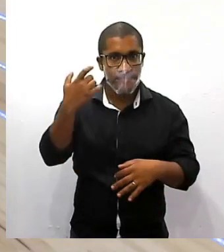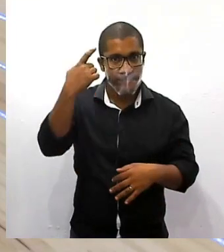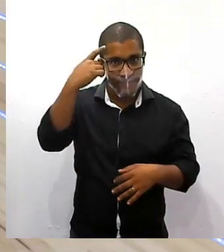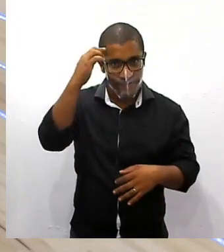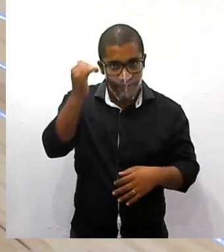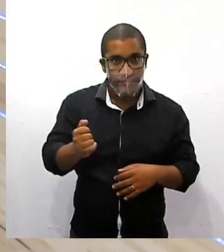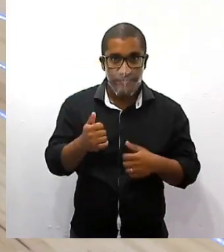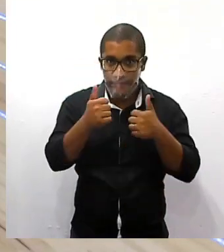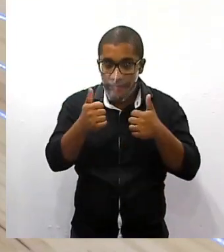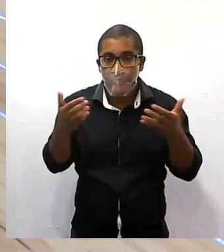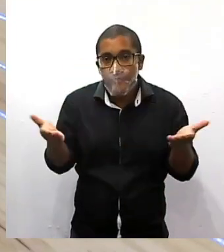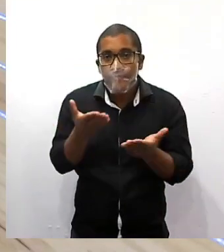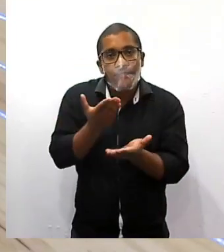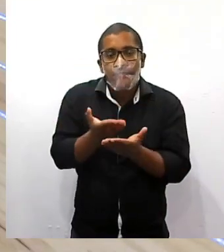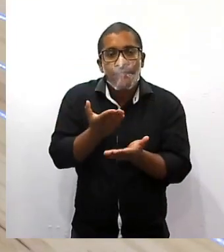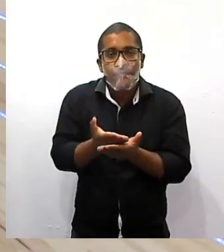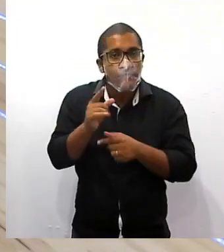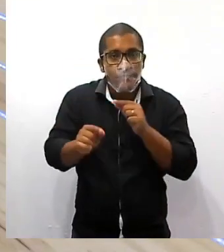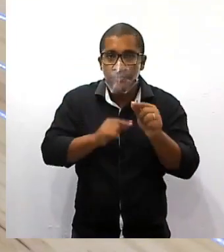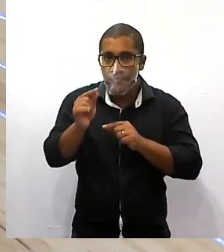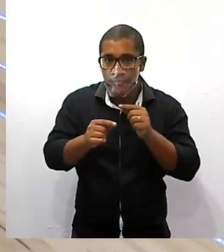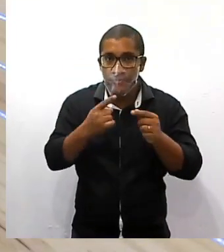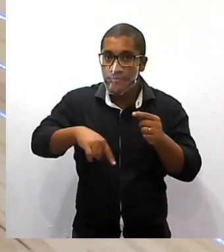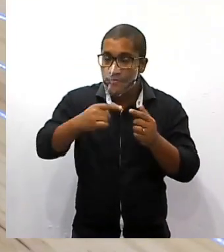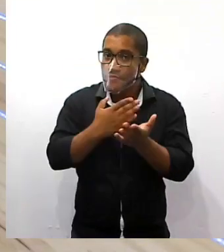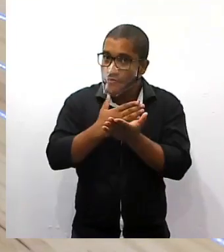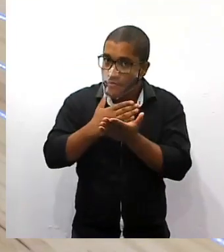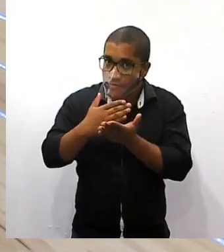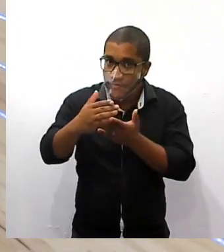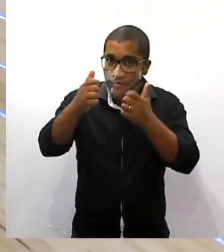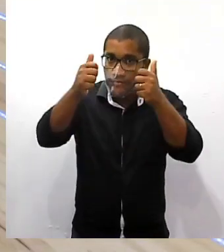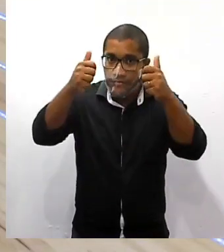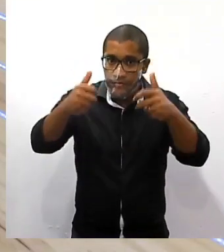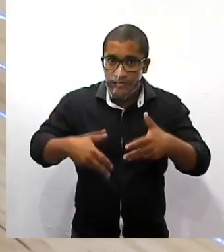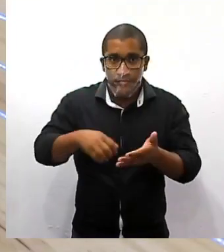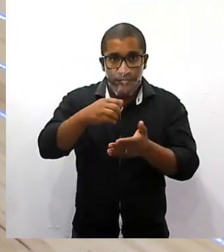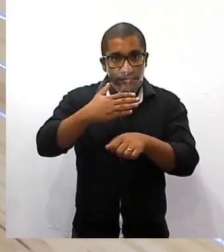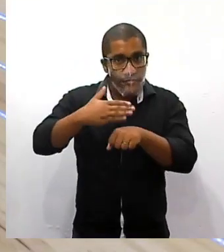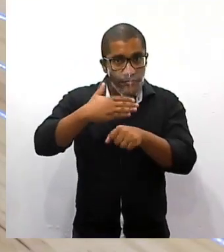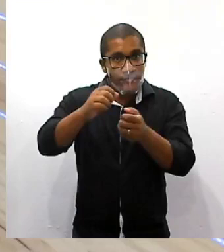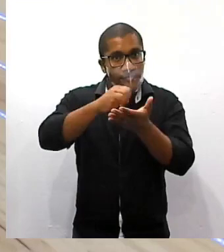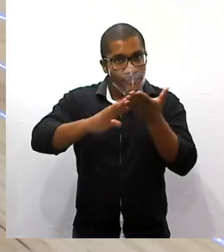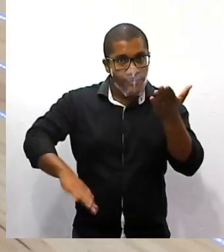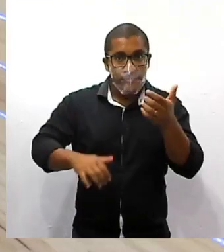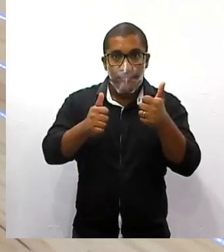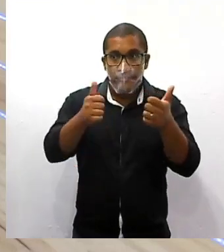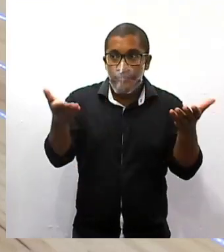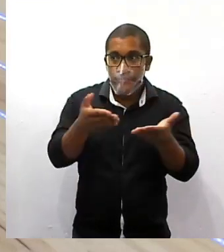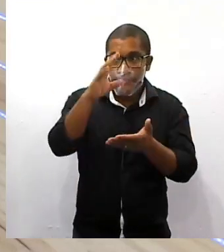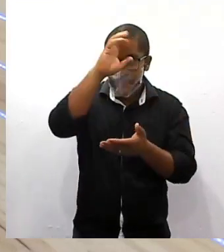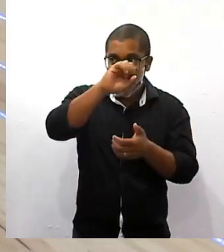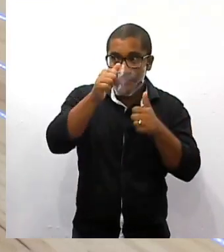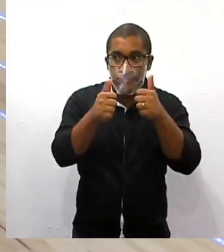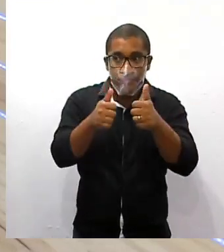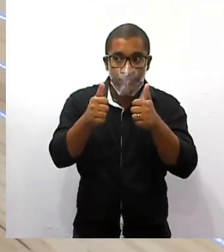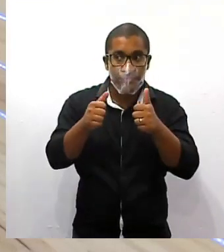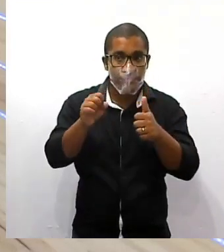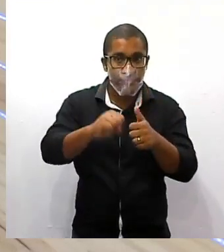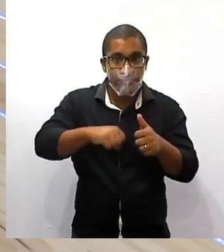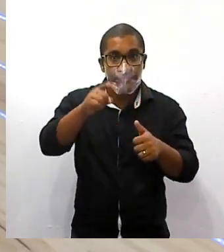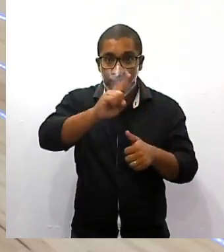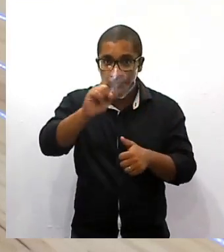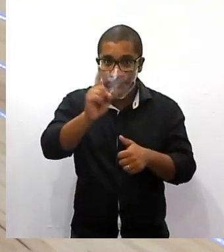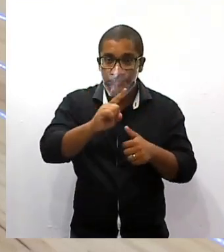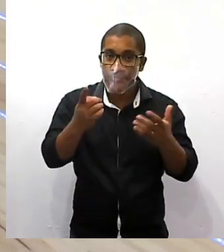bem, nossa aula de hoje a gente vai começar fazendo exercício, que eu quero ver se você aprendeu direitinho, tá certo? Lembre que na semana passada,